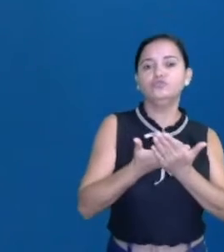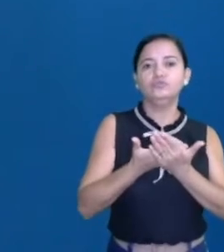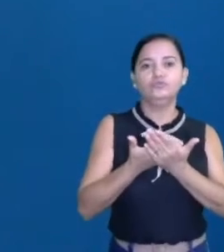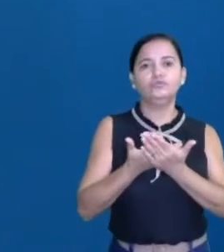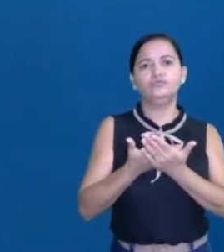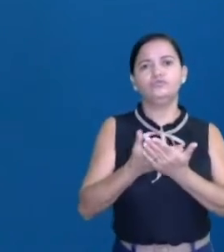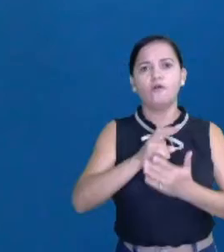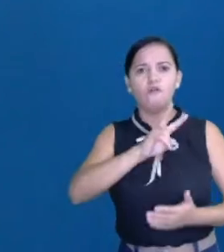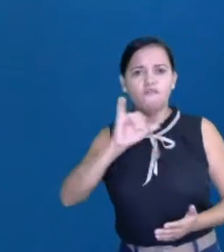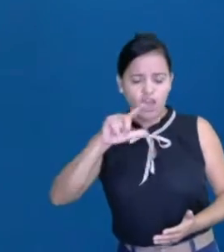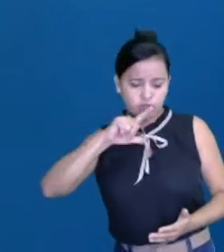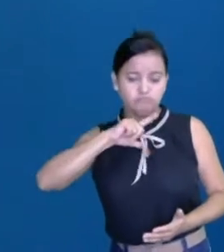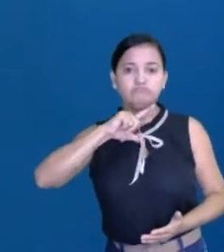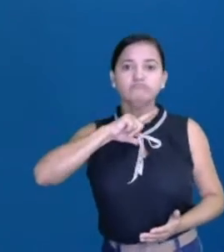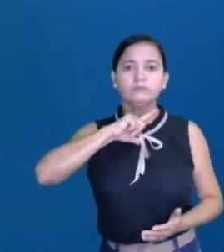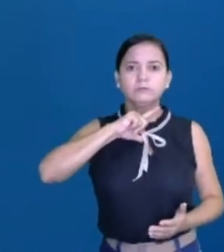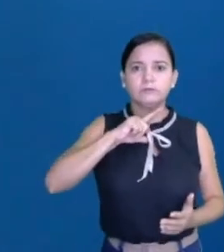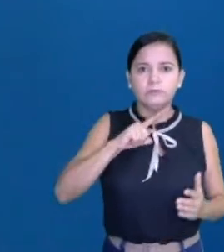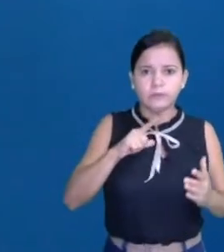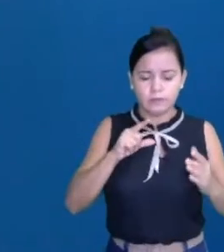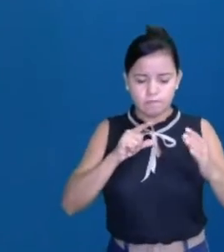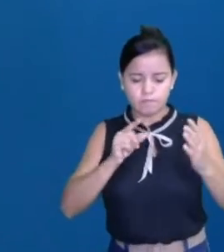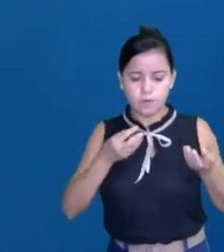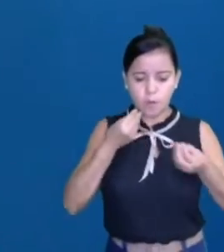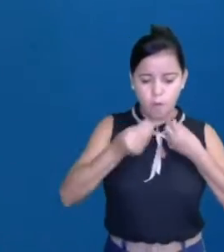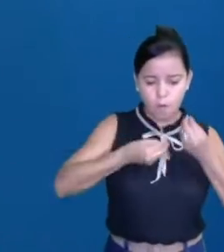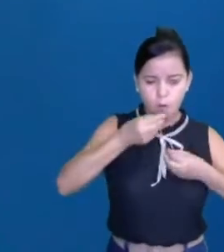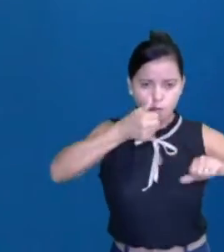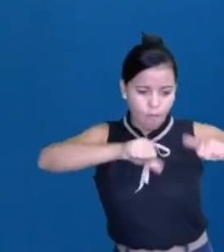sendo mapeado, vai estar sendo justamente